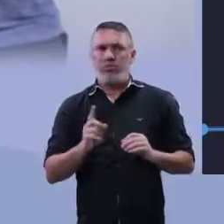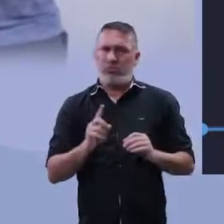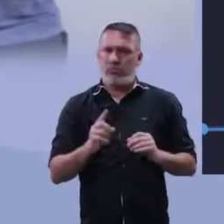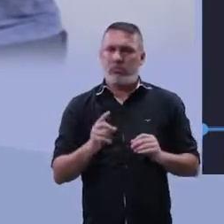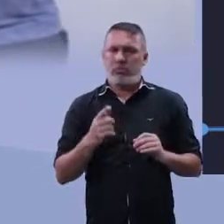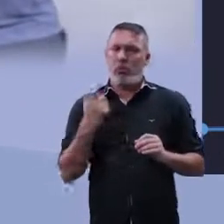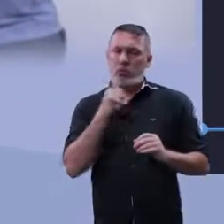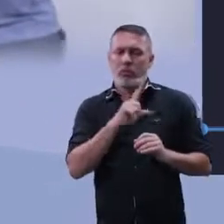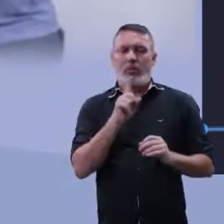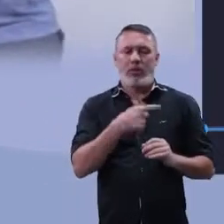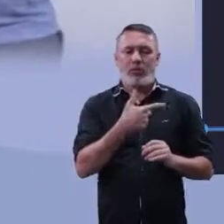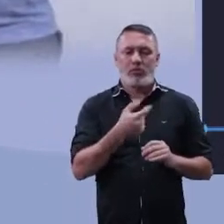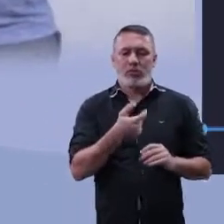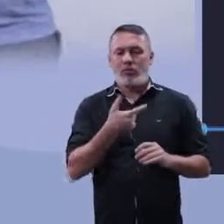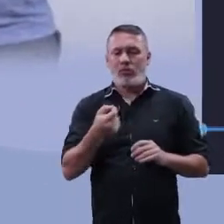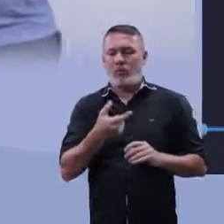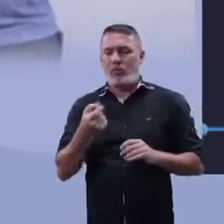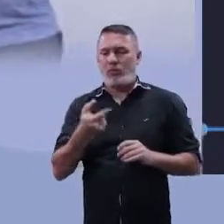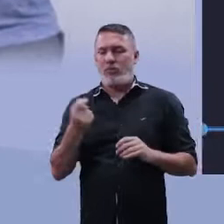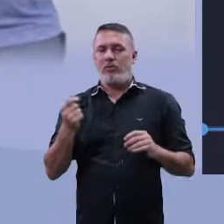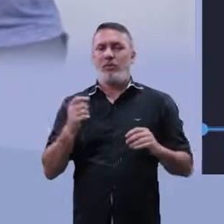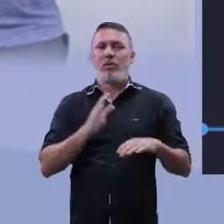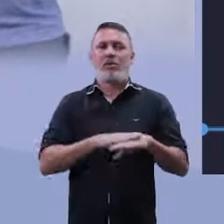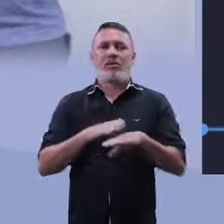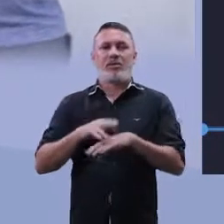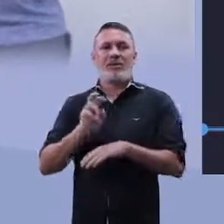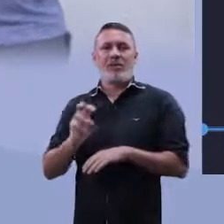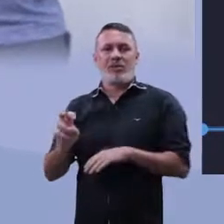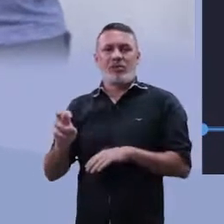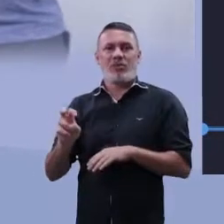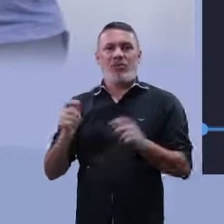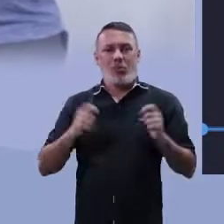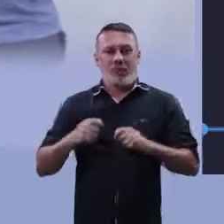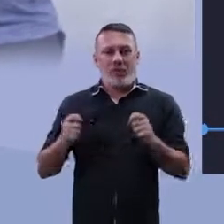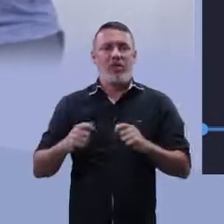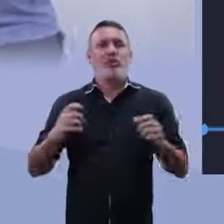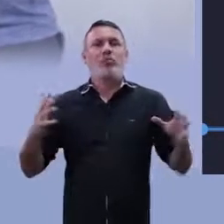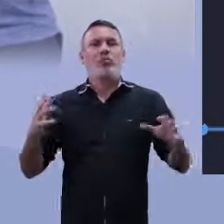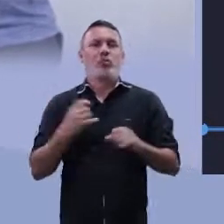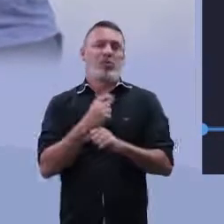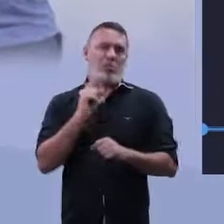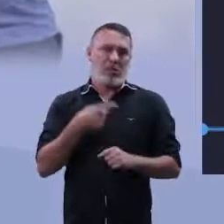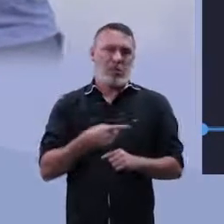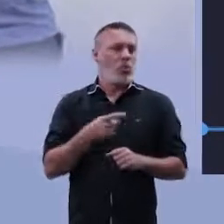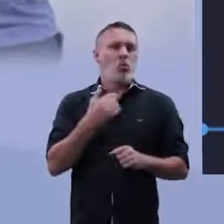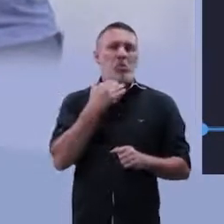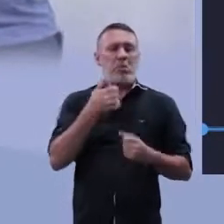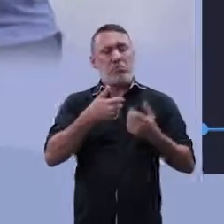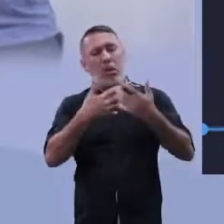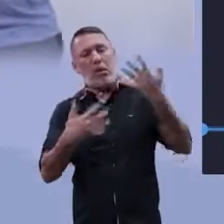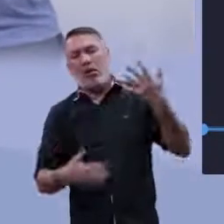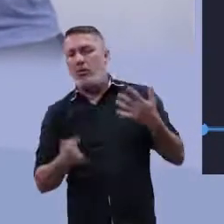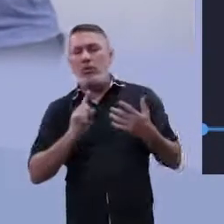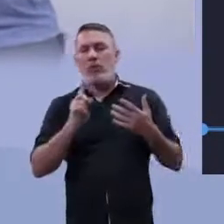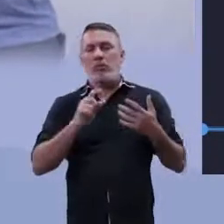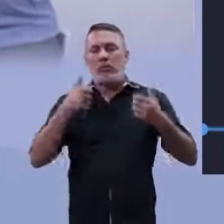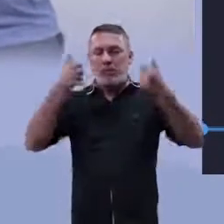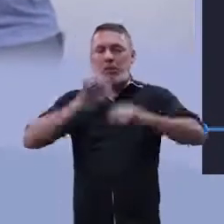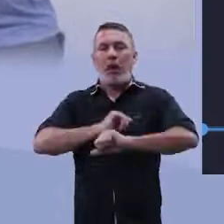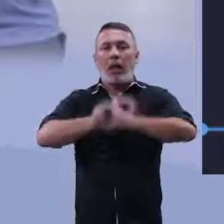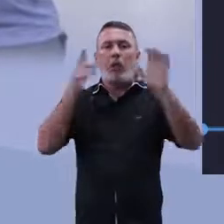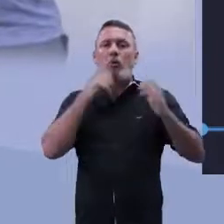1.000 pontos, 200 pontos em cada competência. Não é escrever muito, mas escrever o suficiente para alcançar a sua